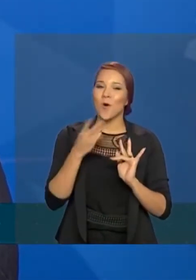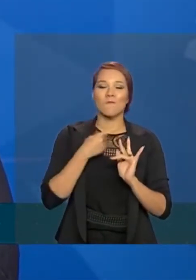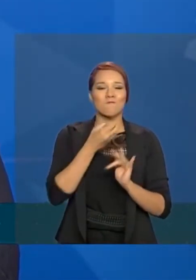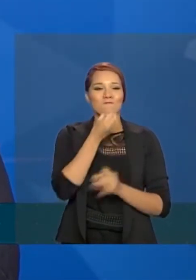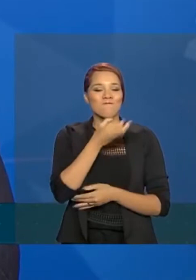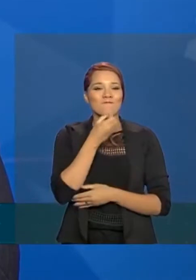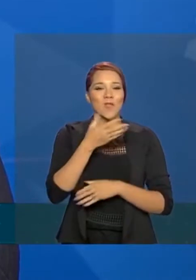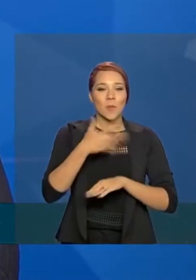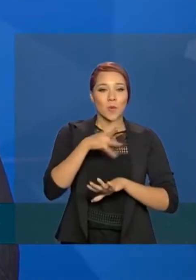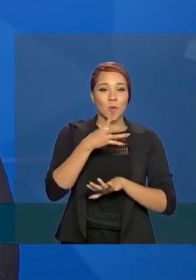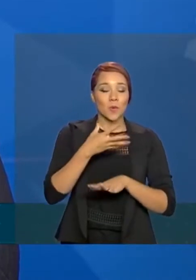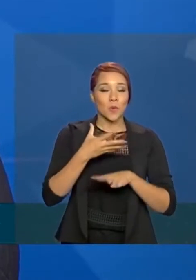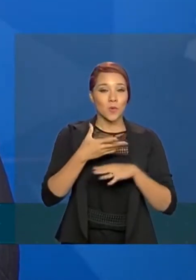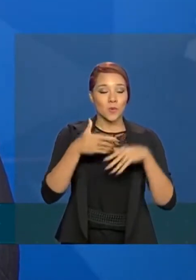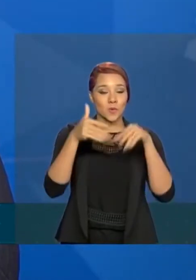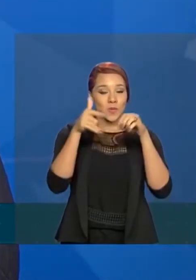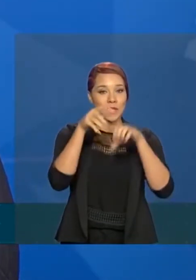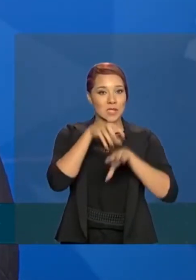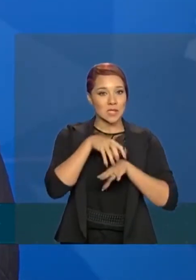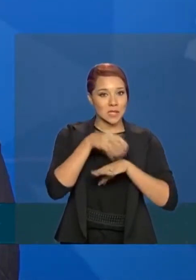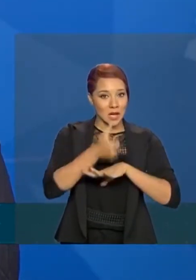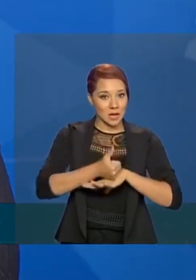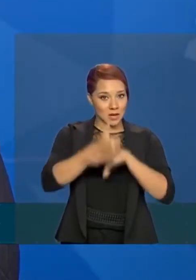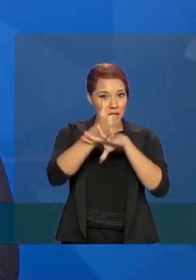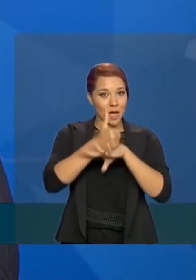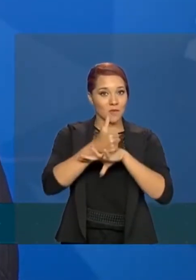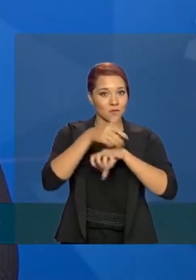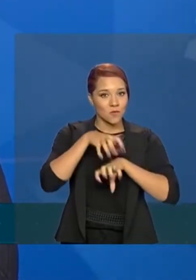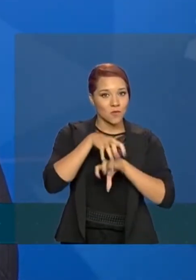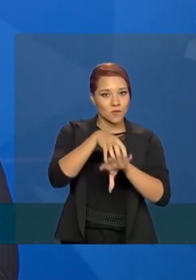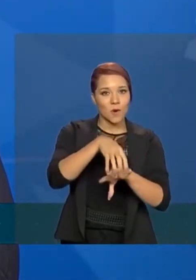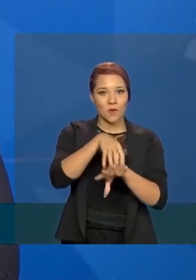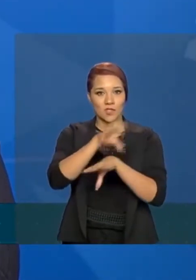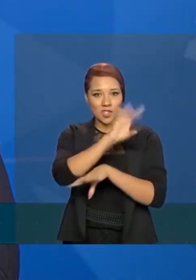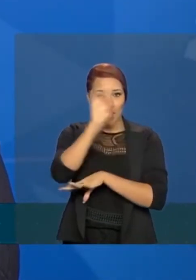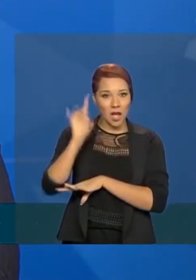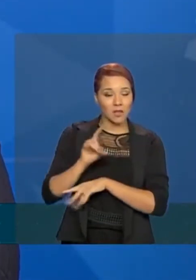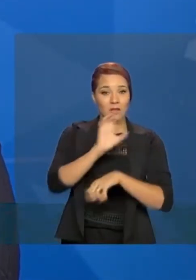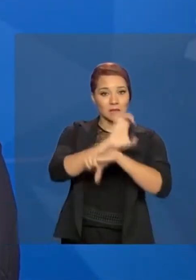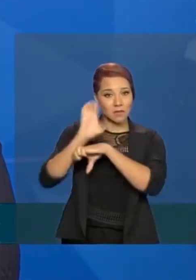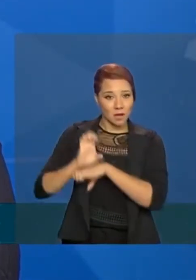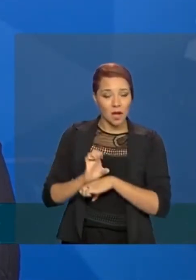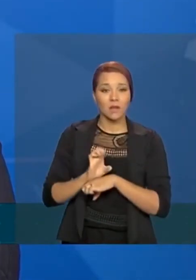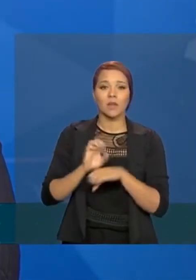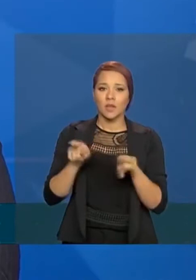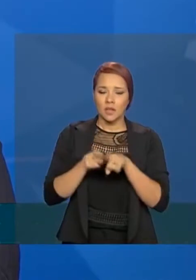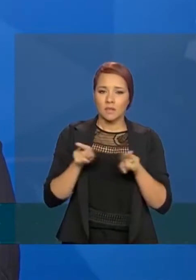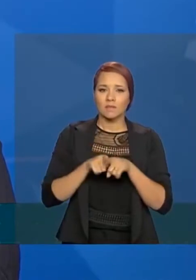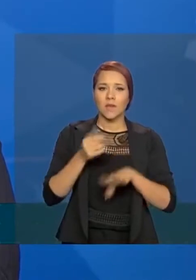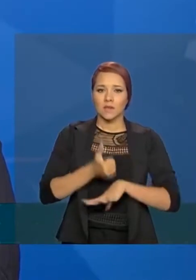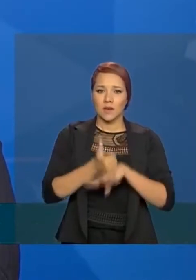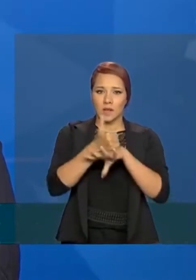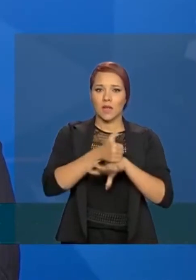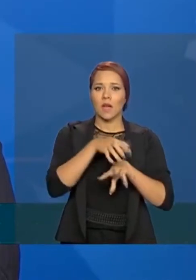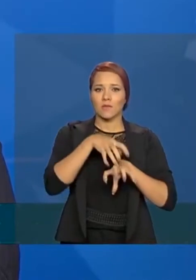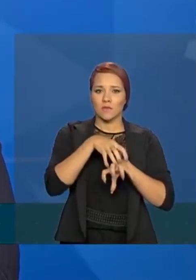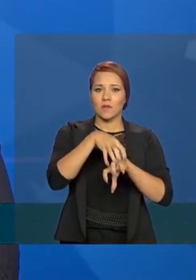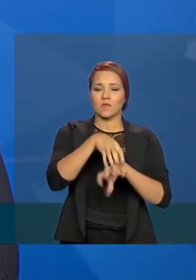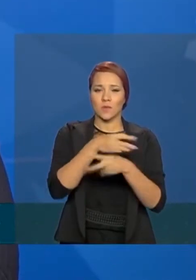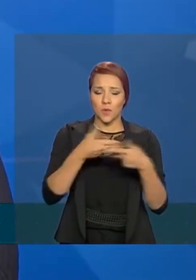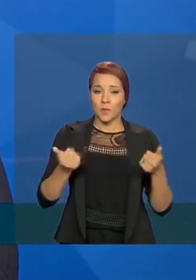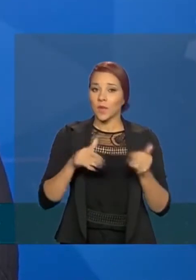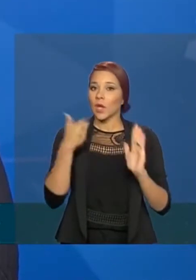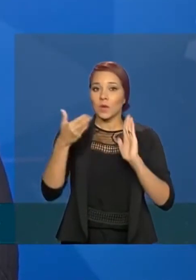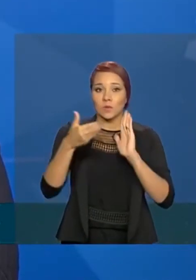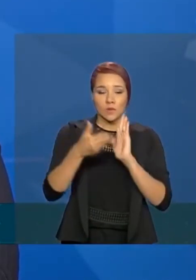com os secretários de transporte dos estados, no âmbito do Conselho dos Secretários de Transporte. Todos os decretos que